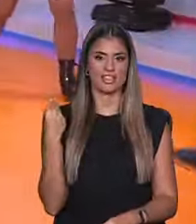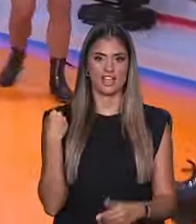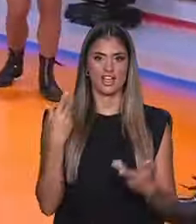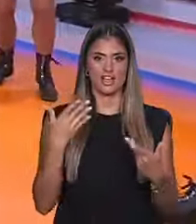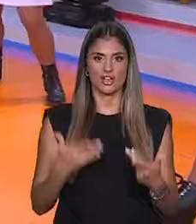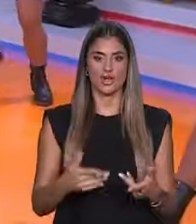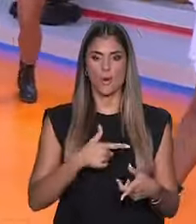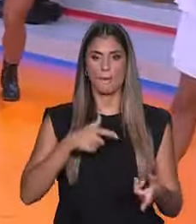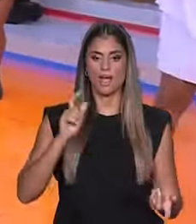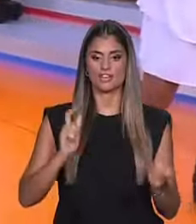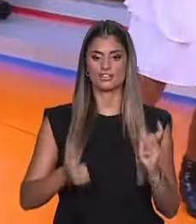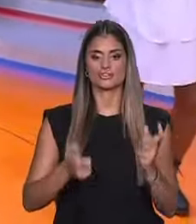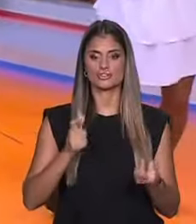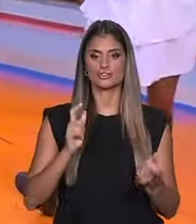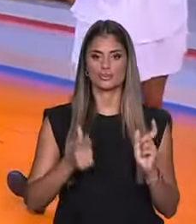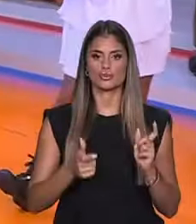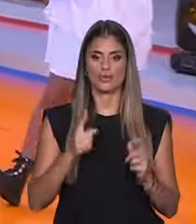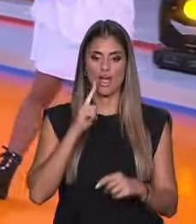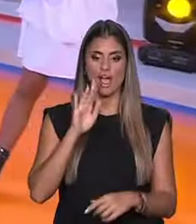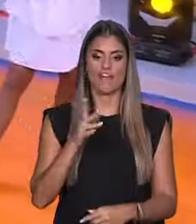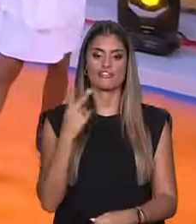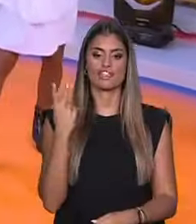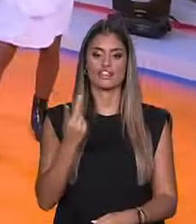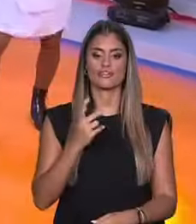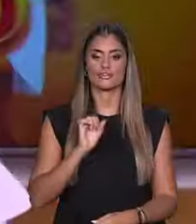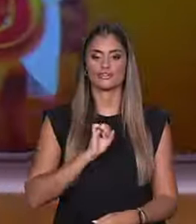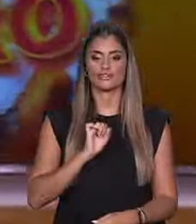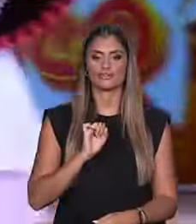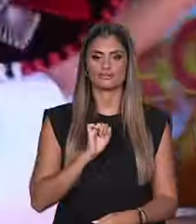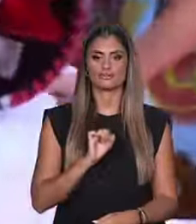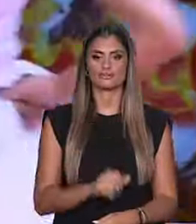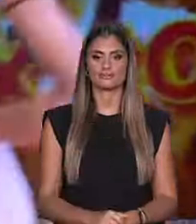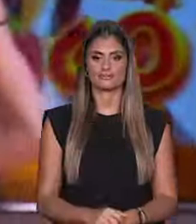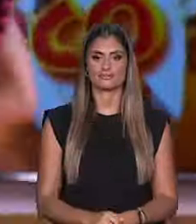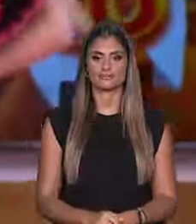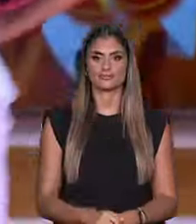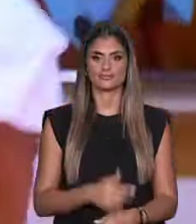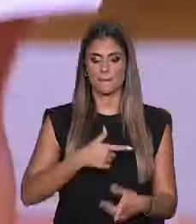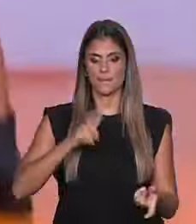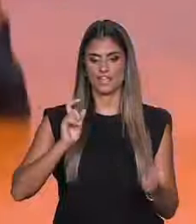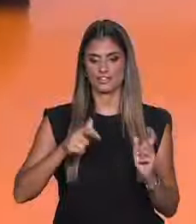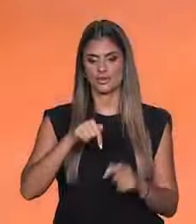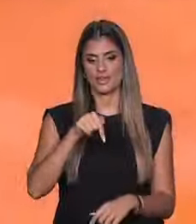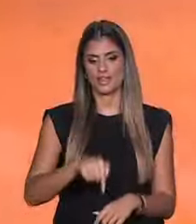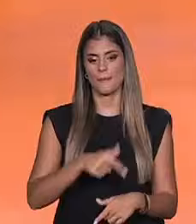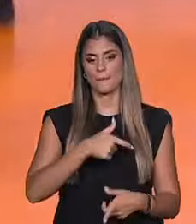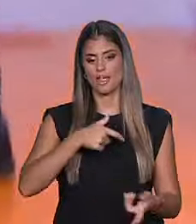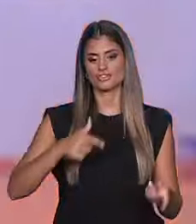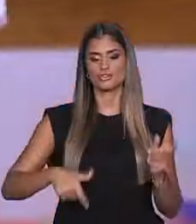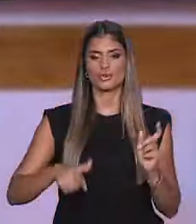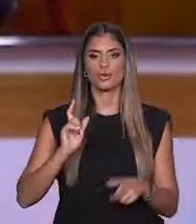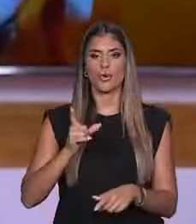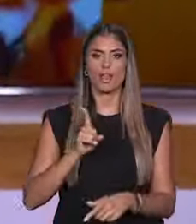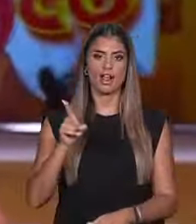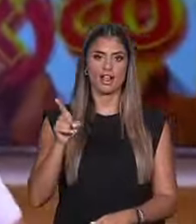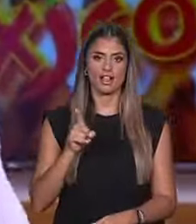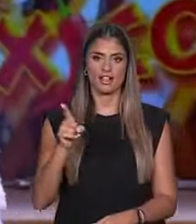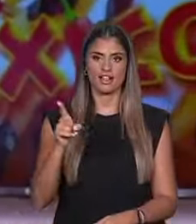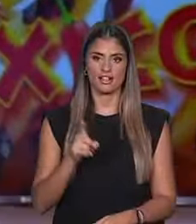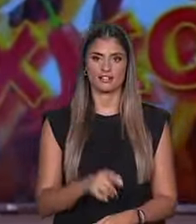agora no México está a minha vida. México para cá, México para